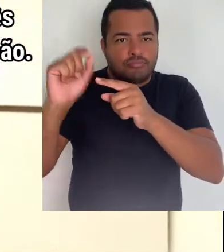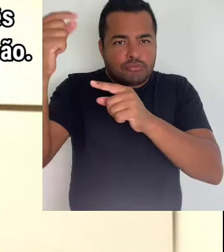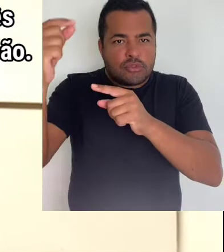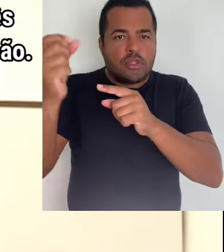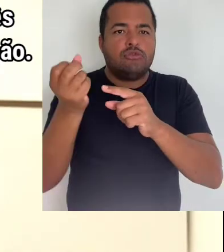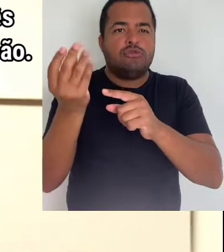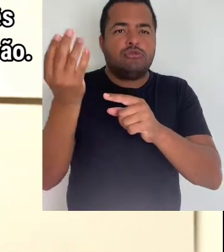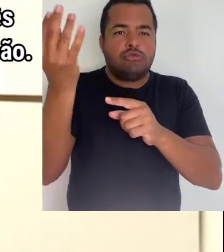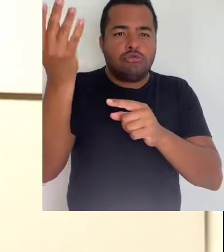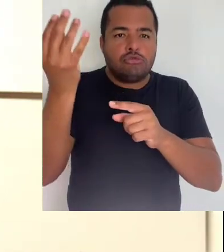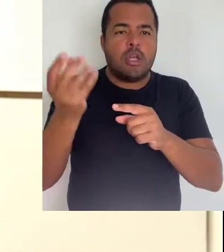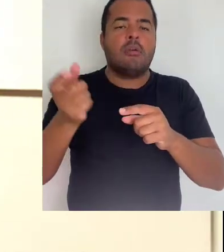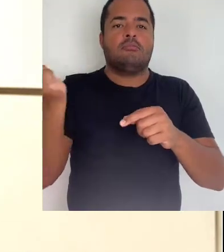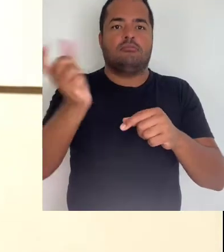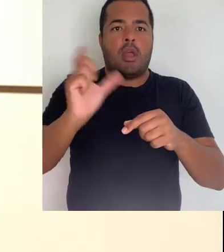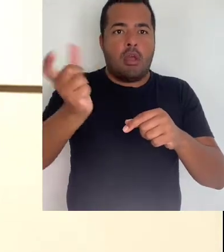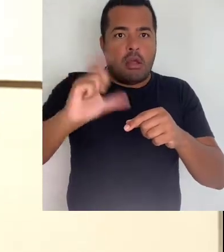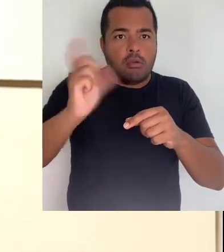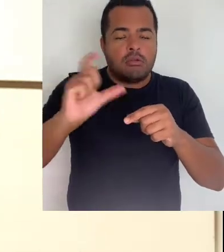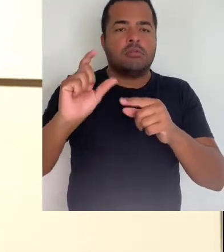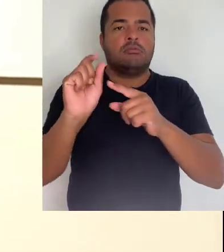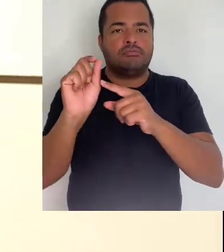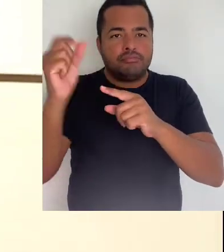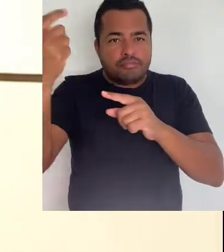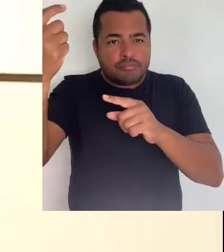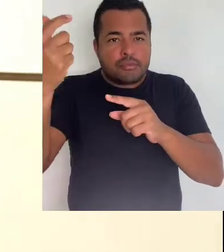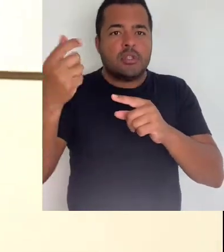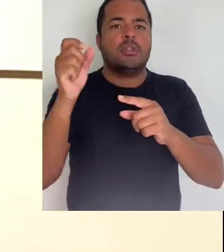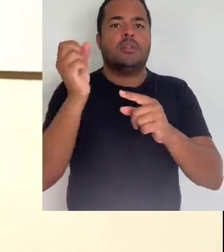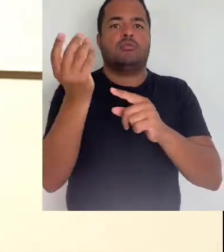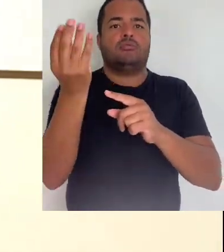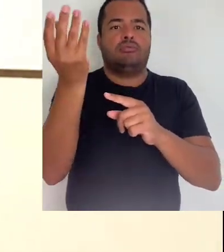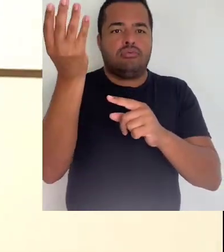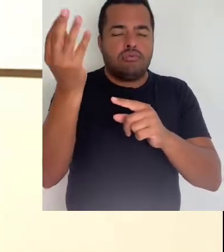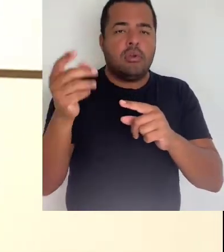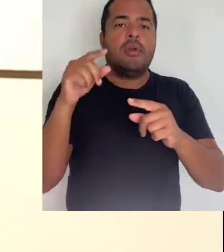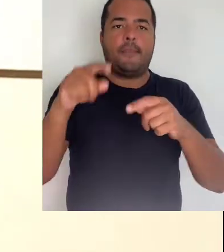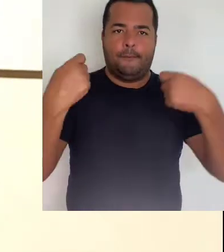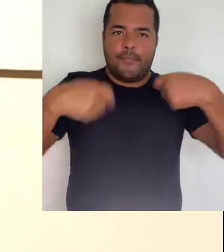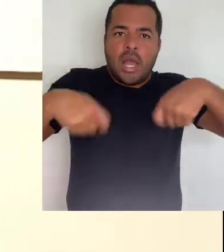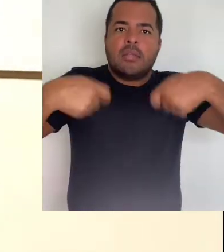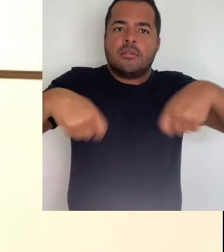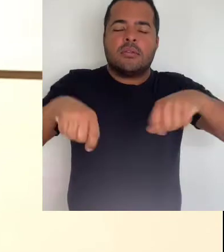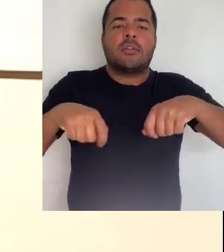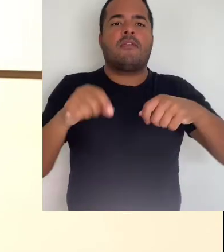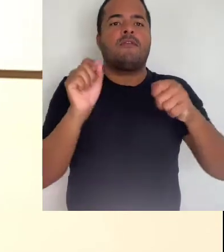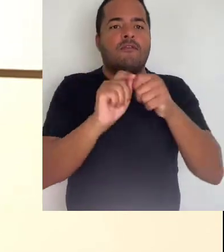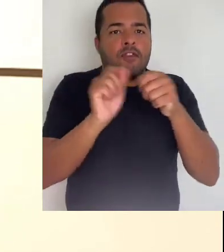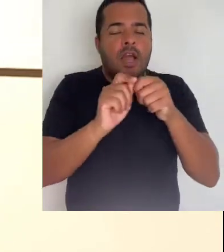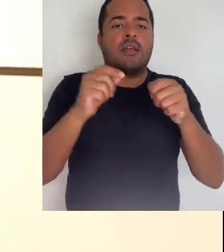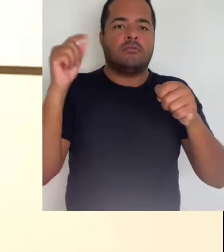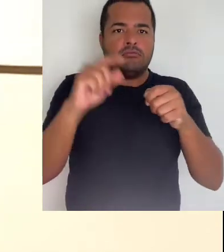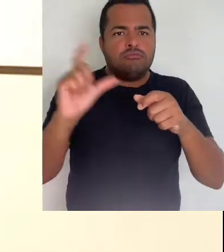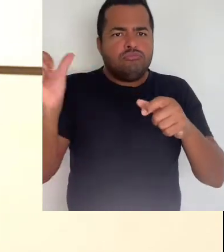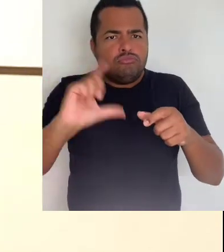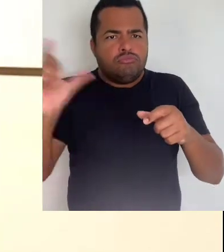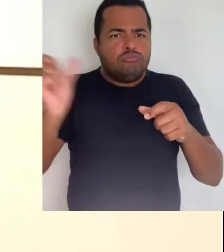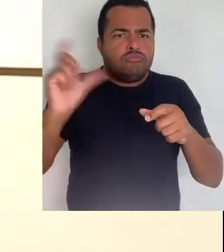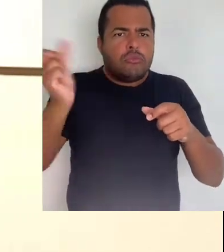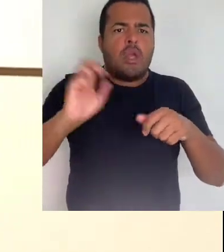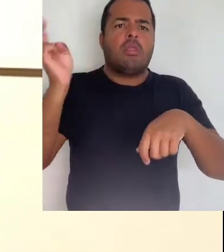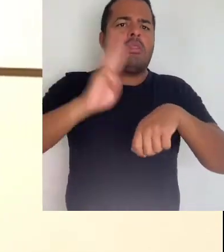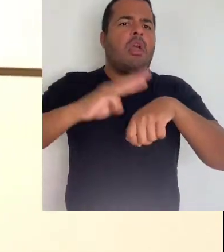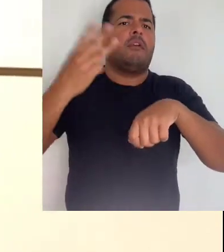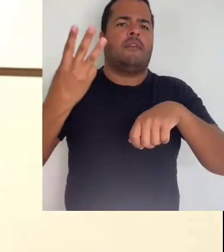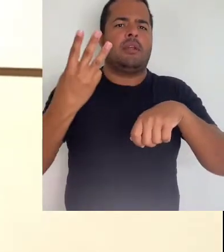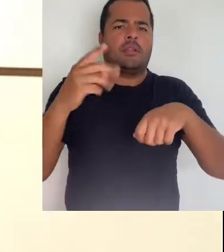libera o gás. Agita, libera o gás. Agita, libera o gás. Faz